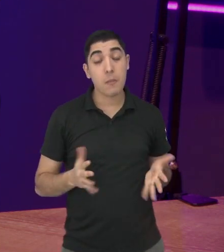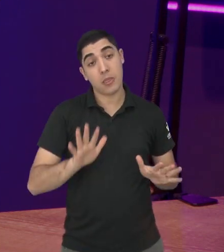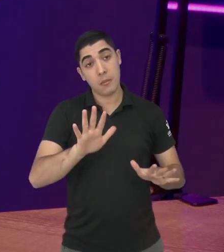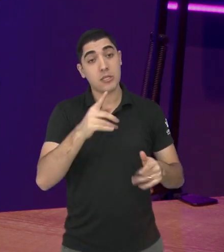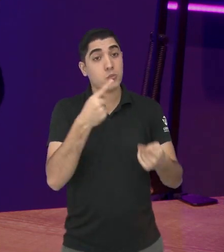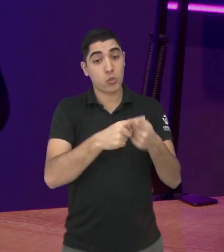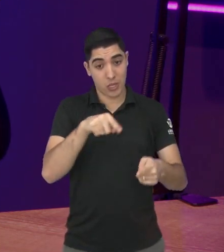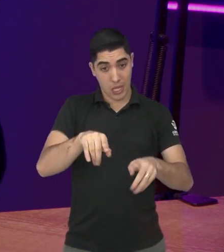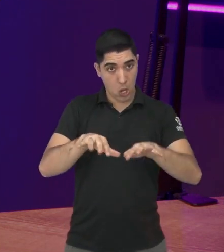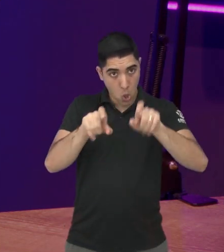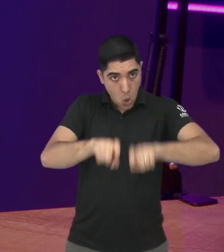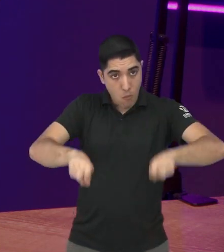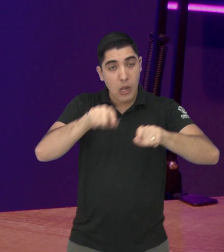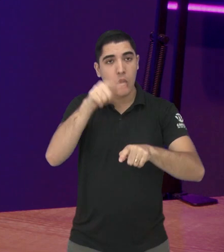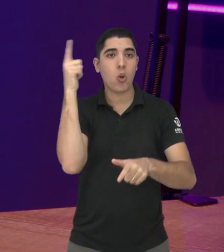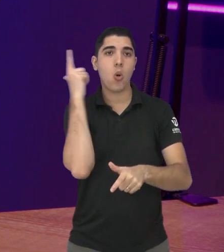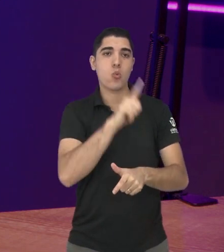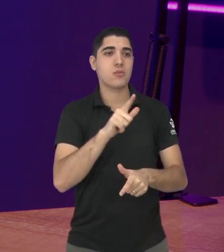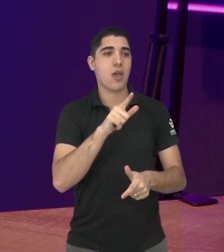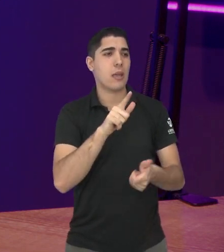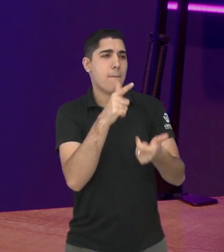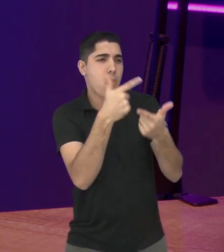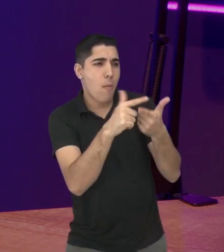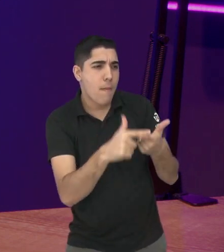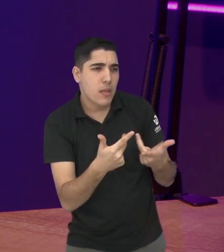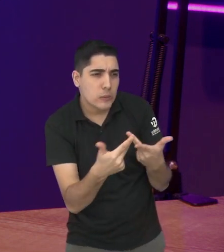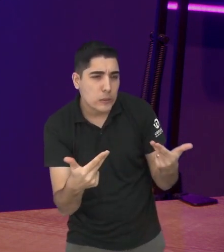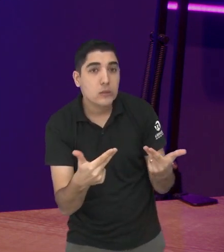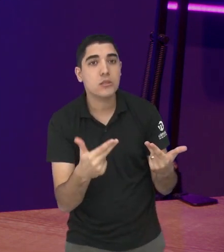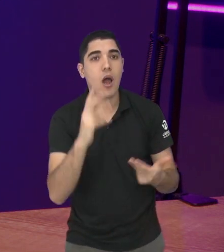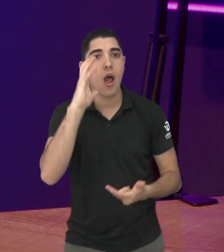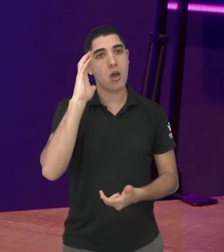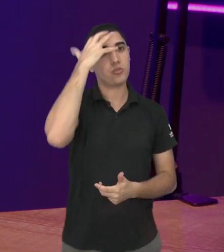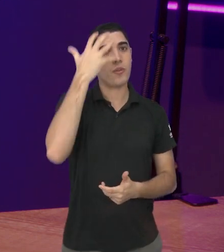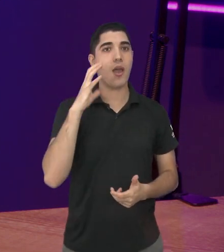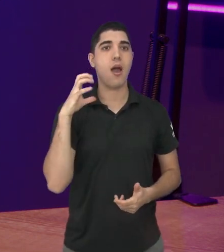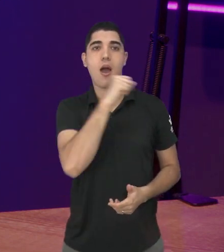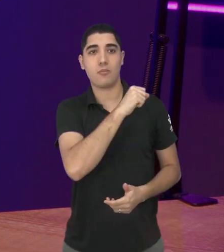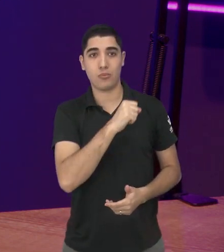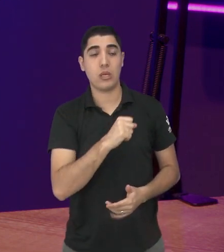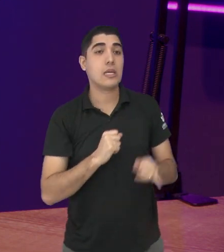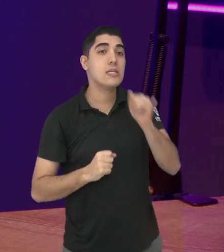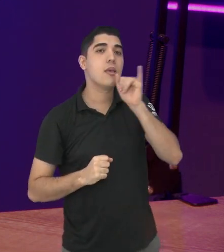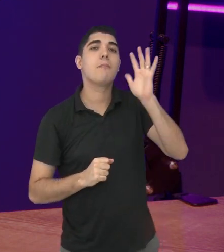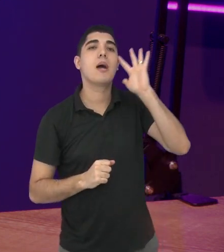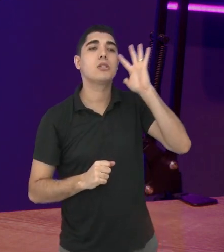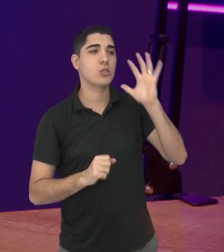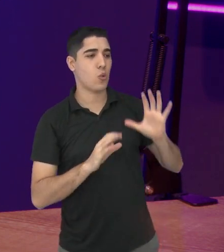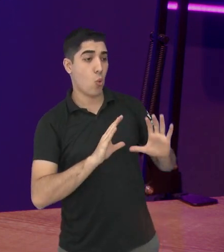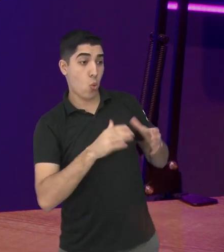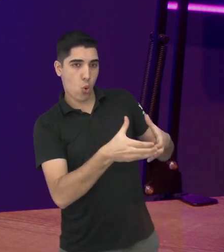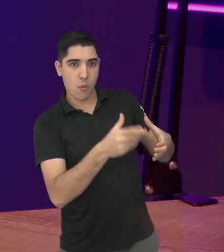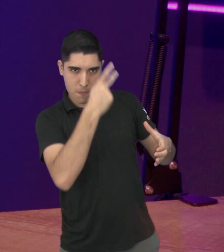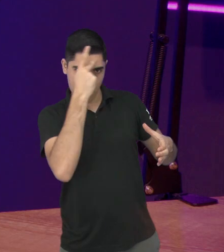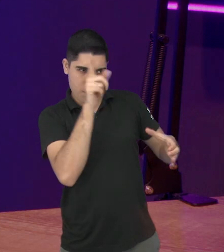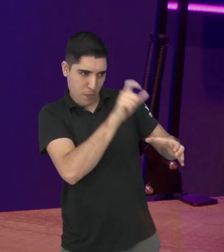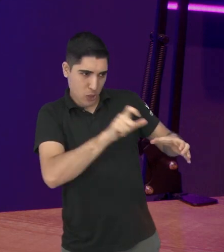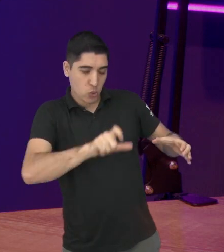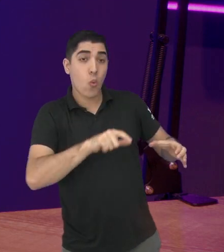para a solução de problemas. Então, por exemplo, às vezes para um grupo de pessoas pensar em uma solução para uma empresa,